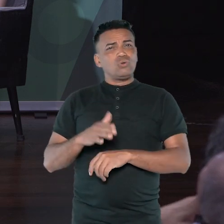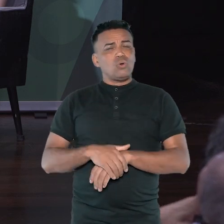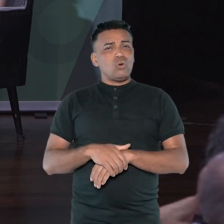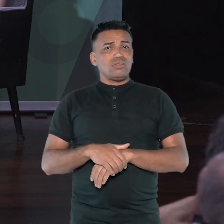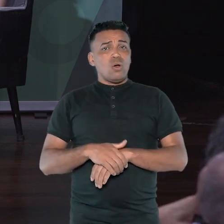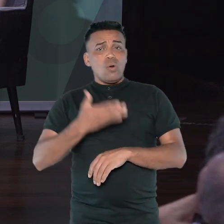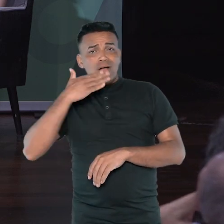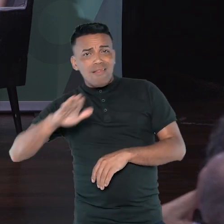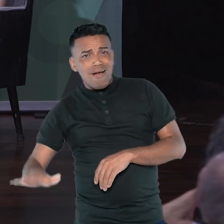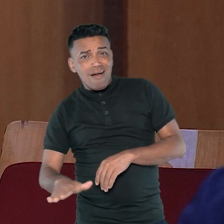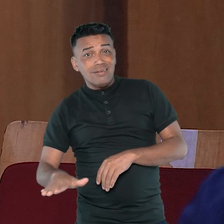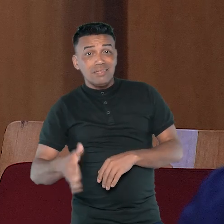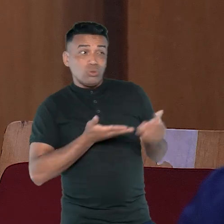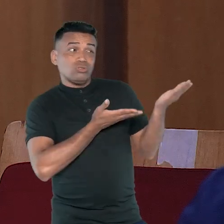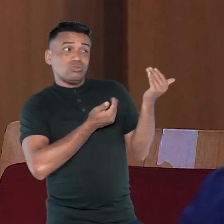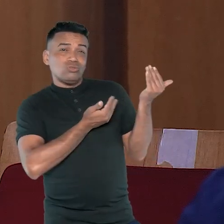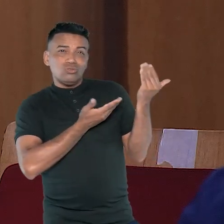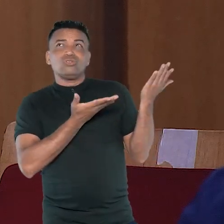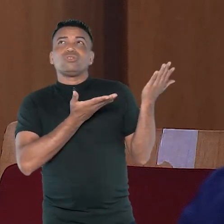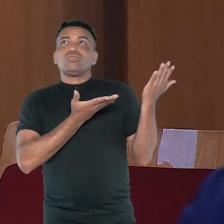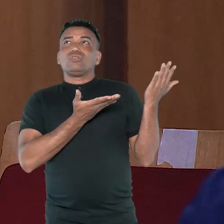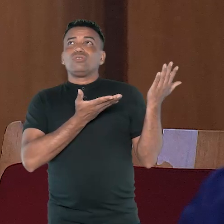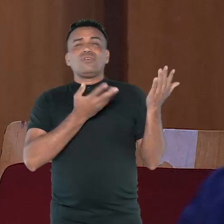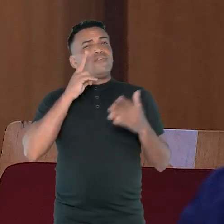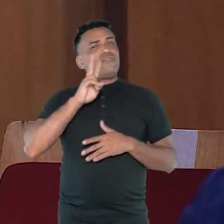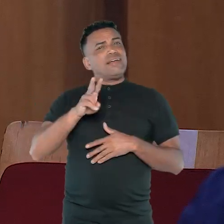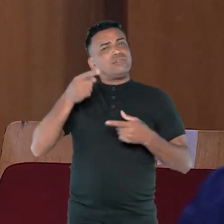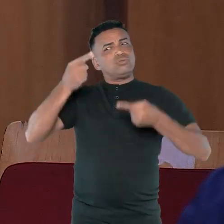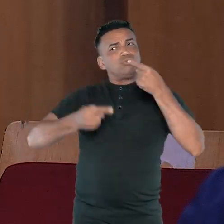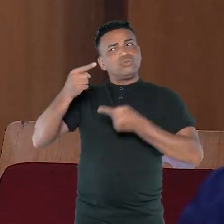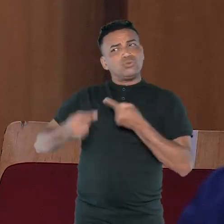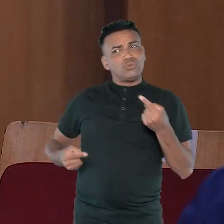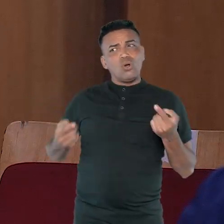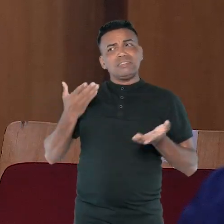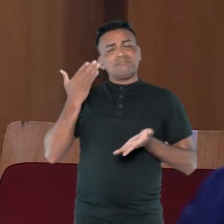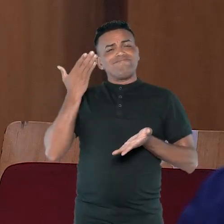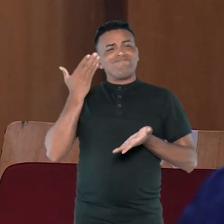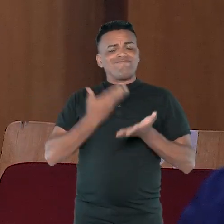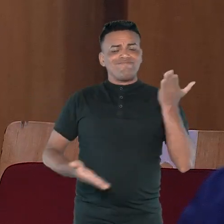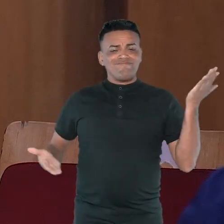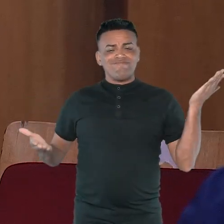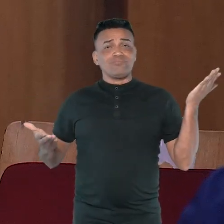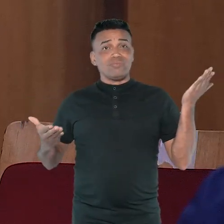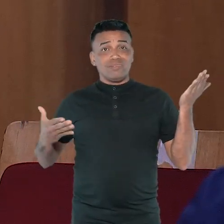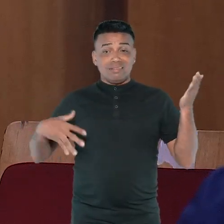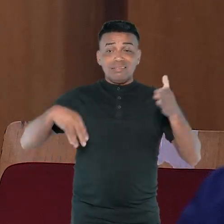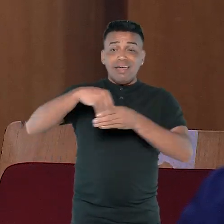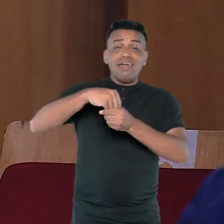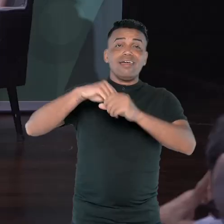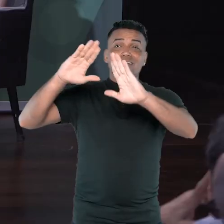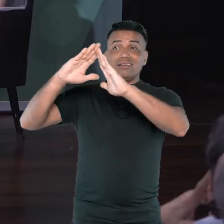infâncias, a gente está vendo discussões que se perdem em relação às